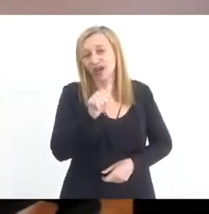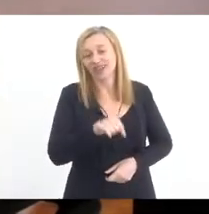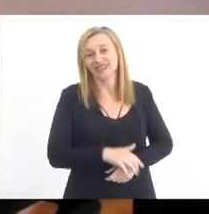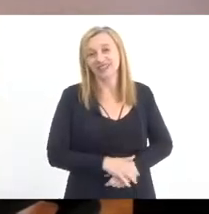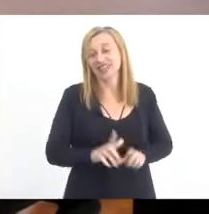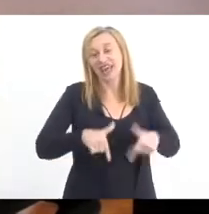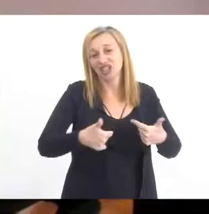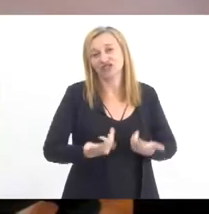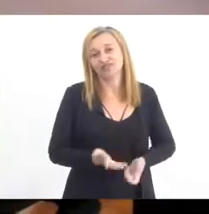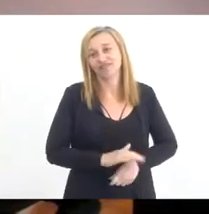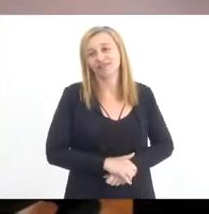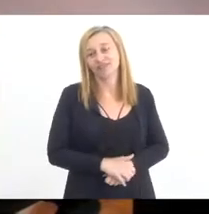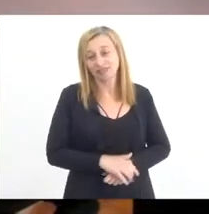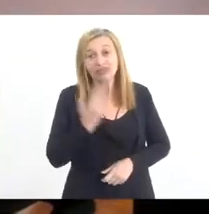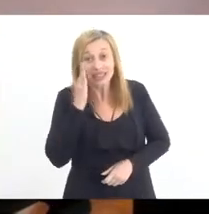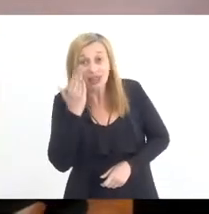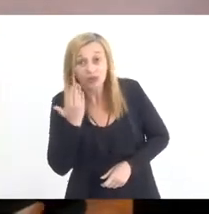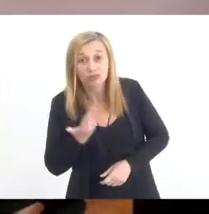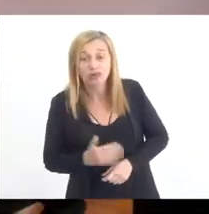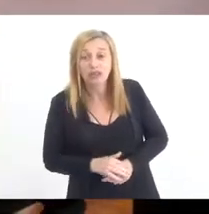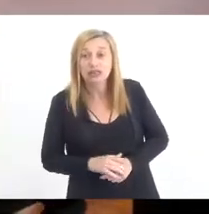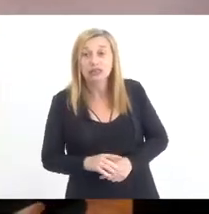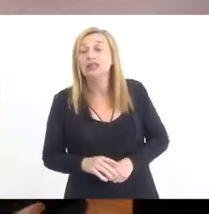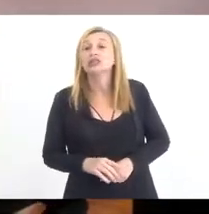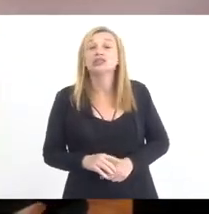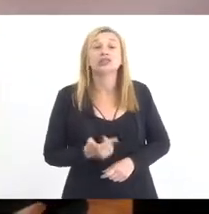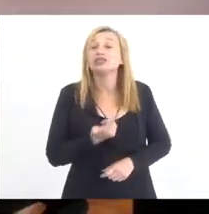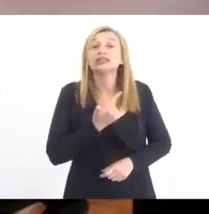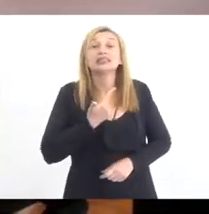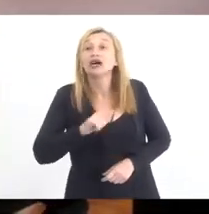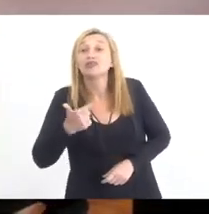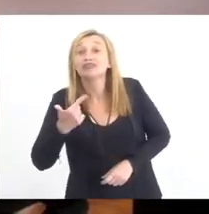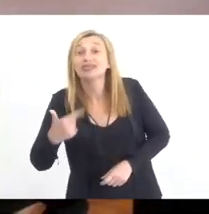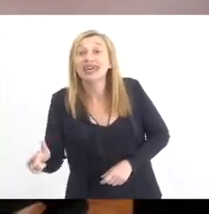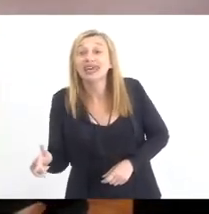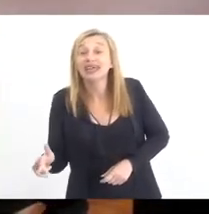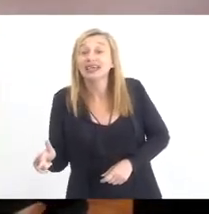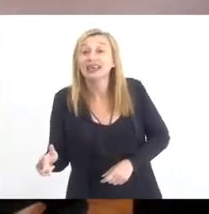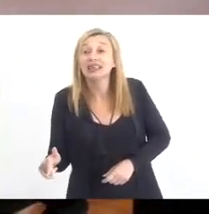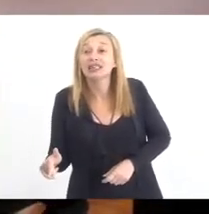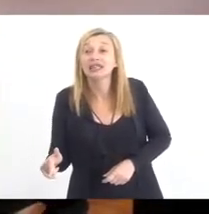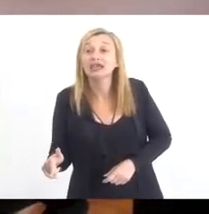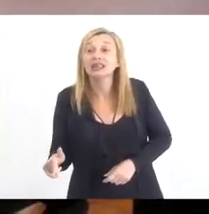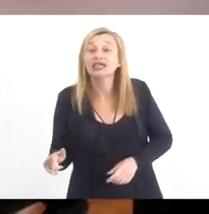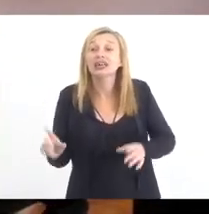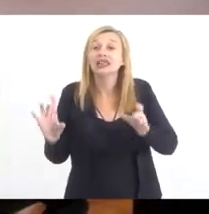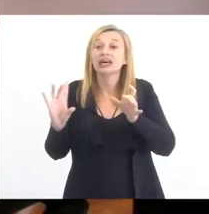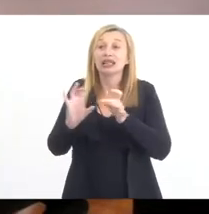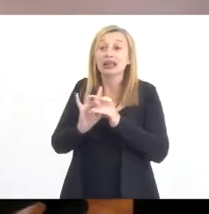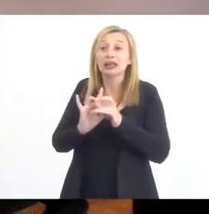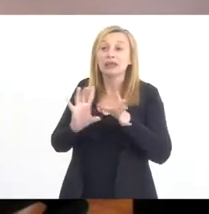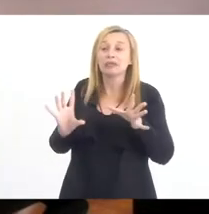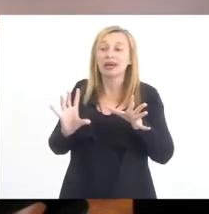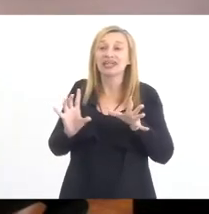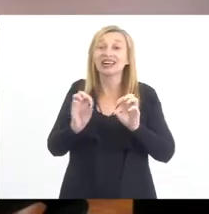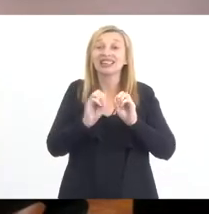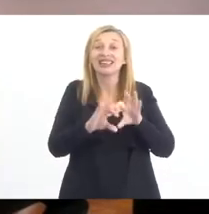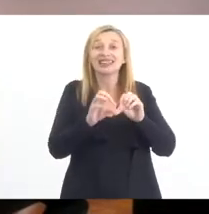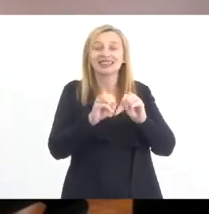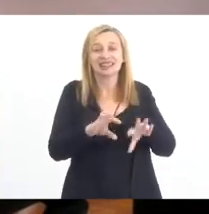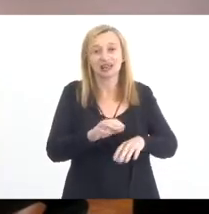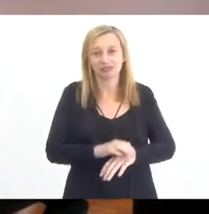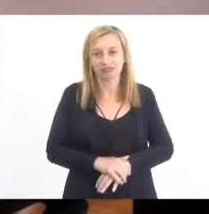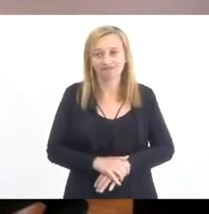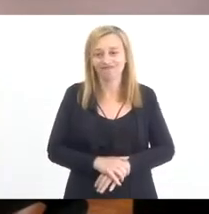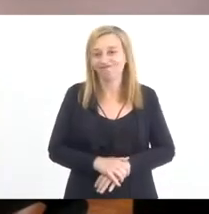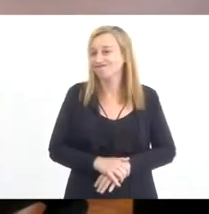funciona. Entendeu? Não tem nem autonomia de ensino,